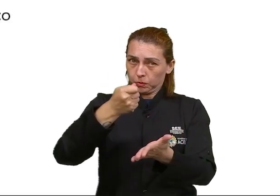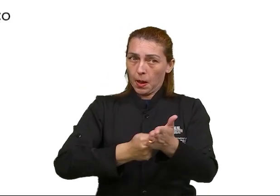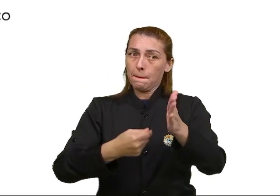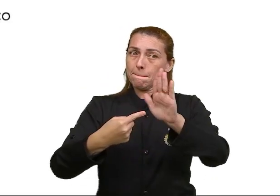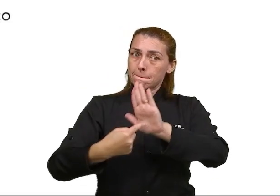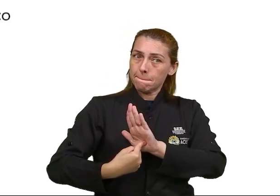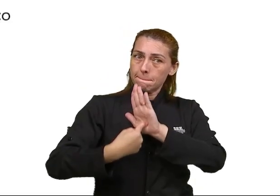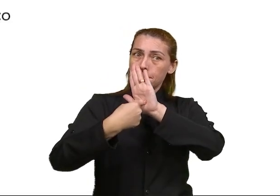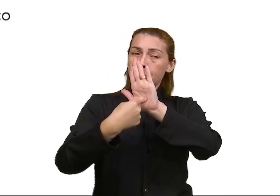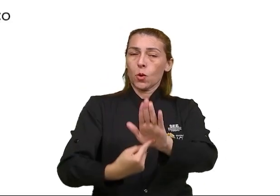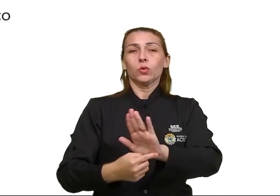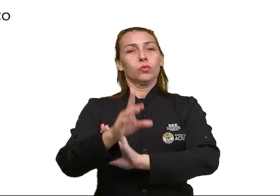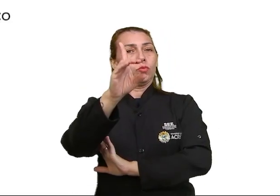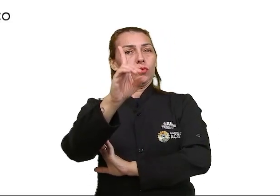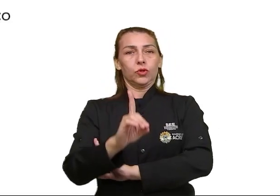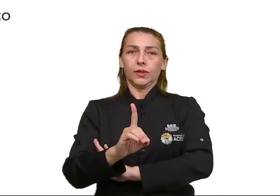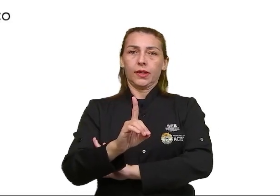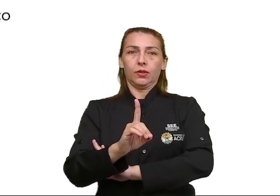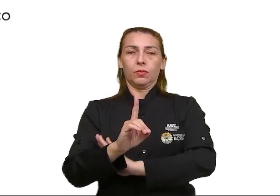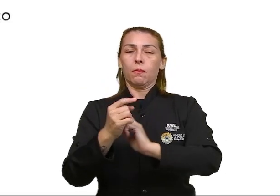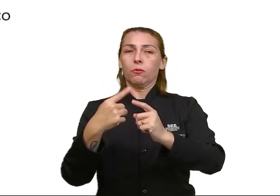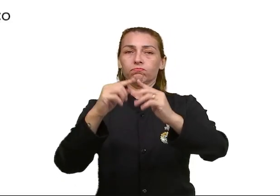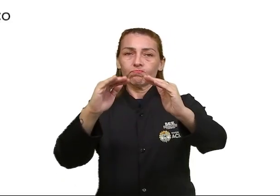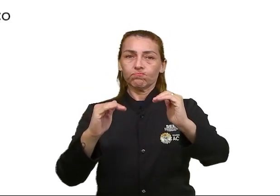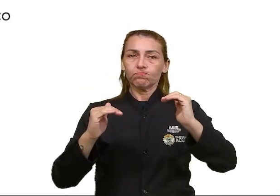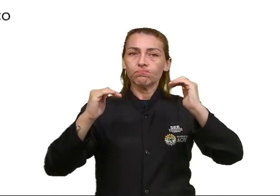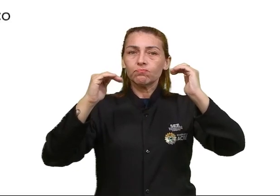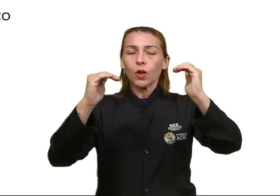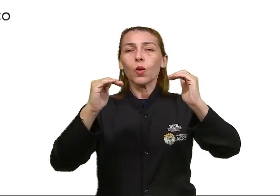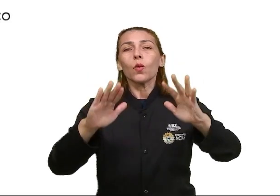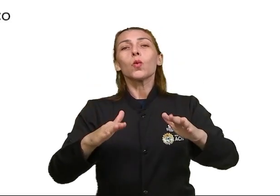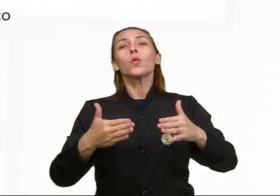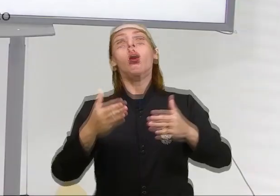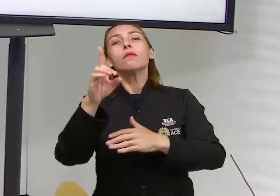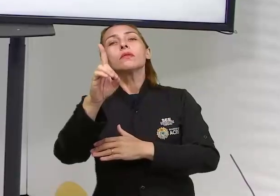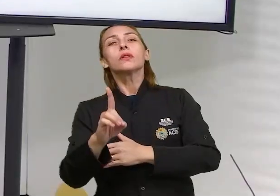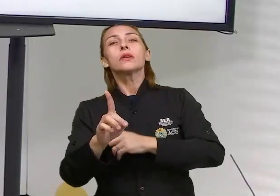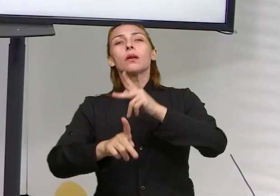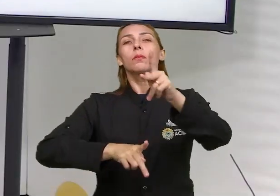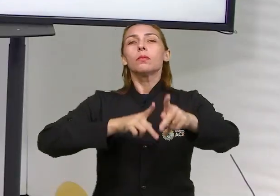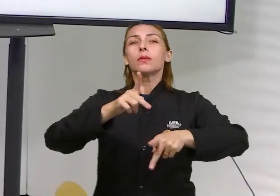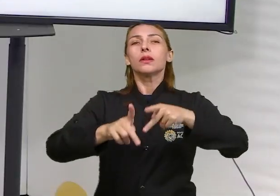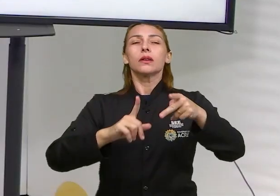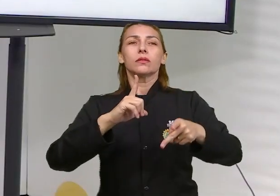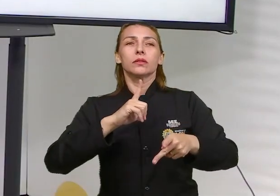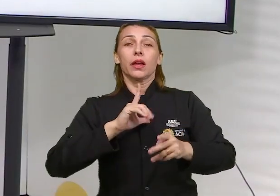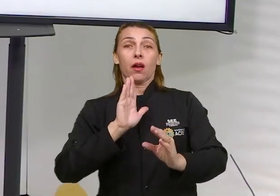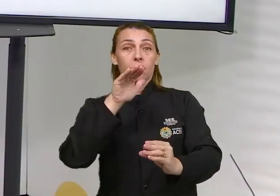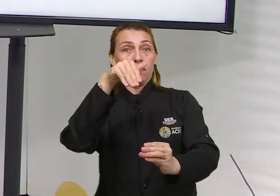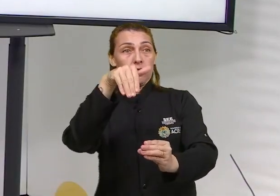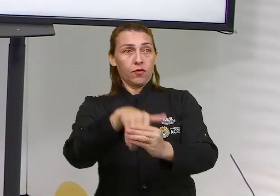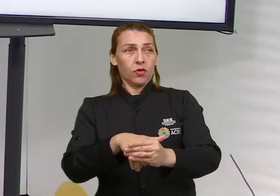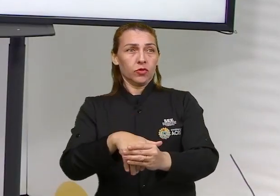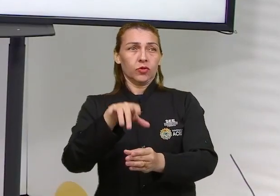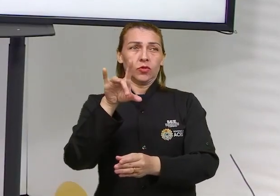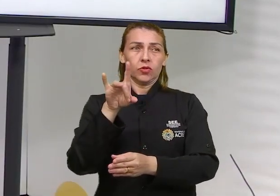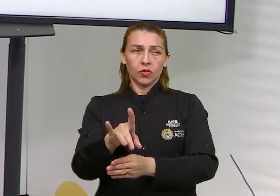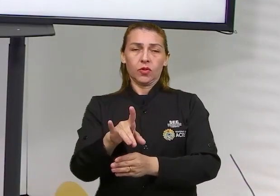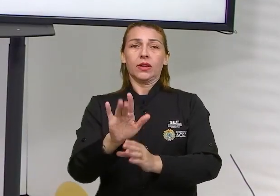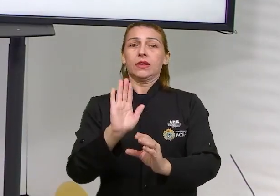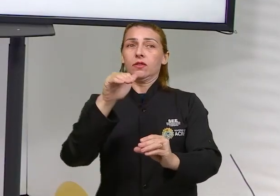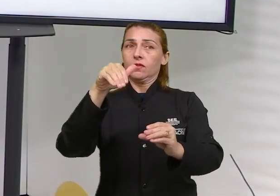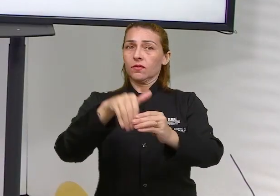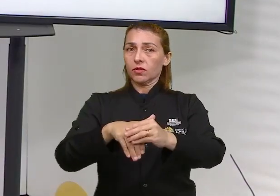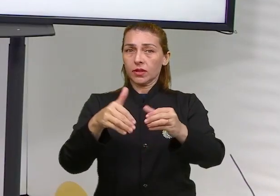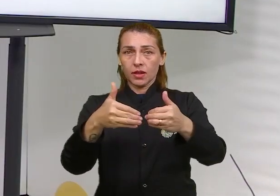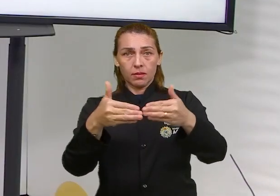repressão explícita ao exercício de direito. Então, qual é o direito que a população tem aqui? O direito ao voto. Só que como esse voto ele é